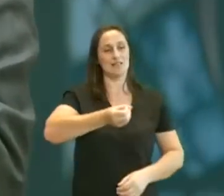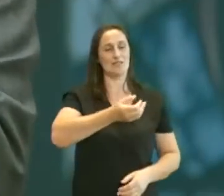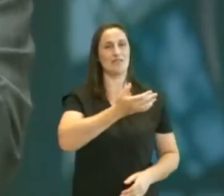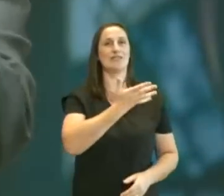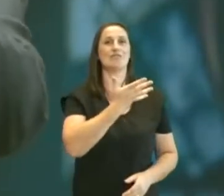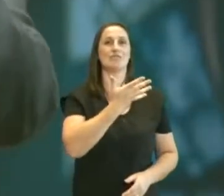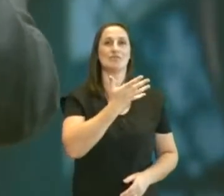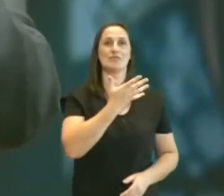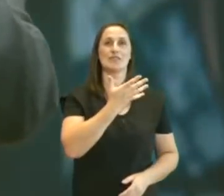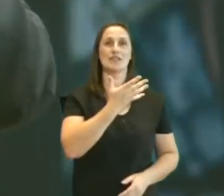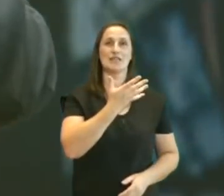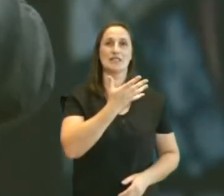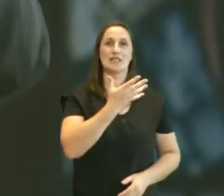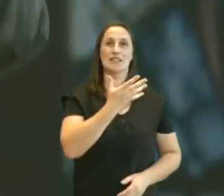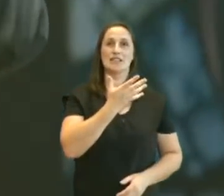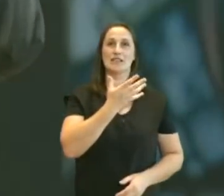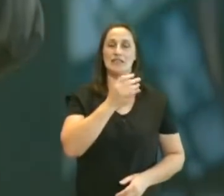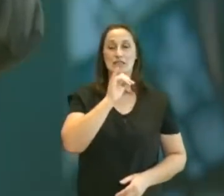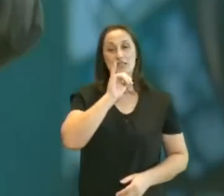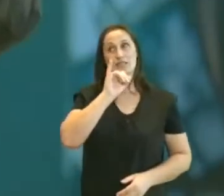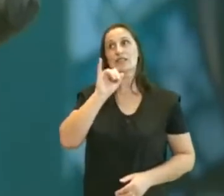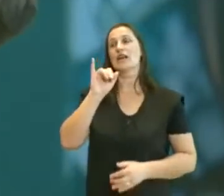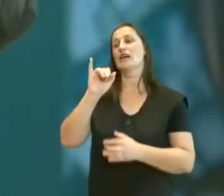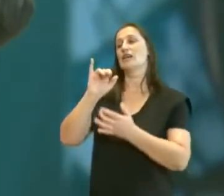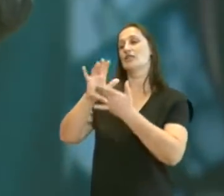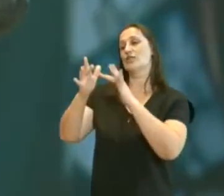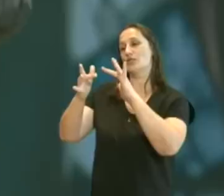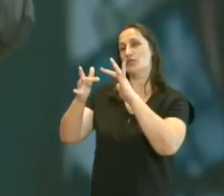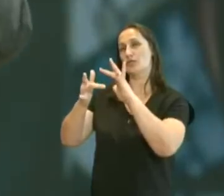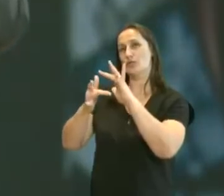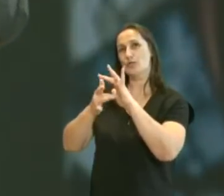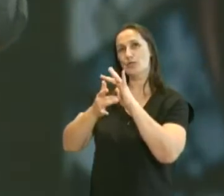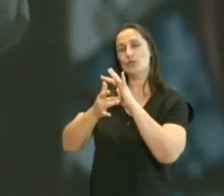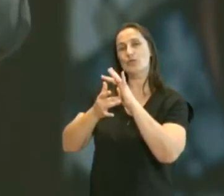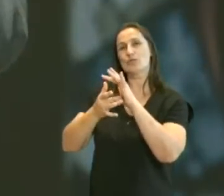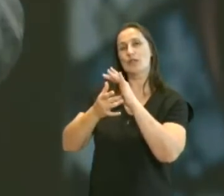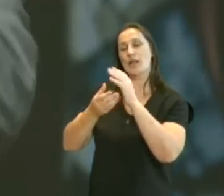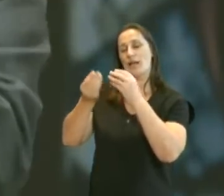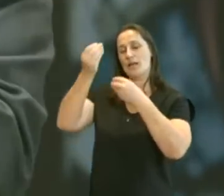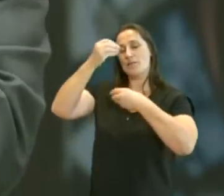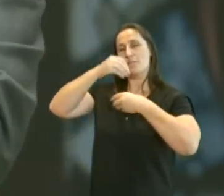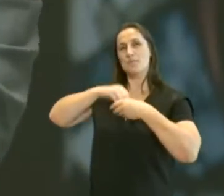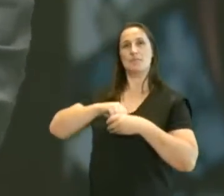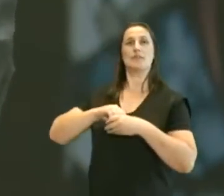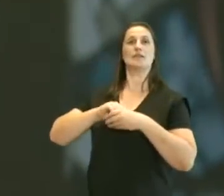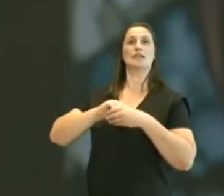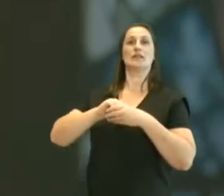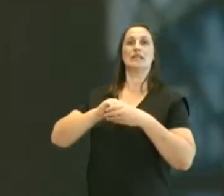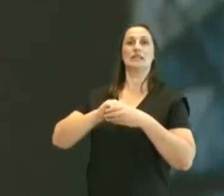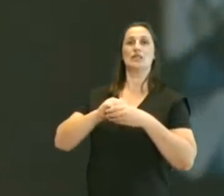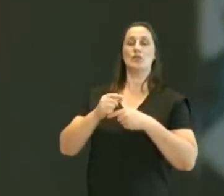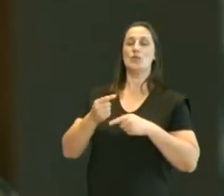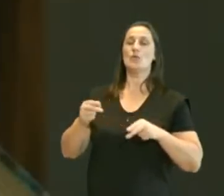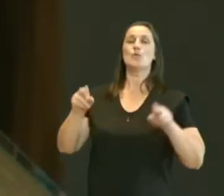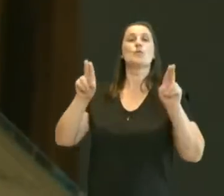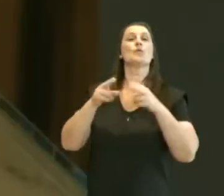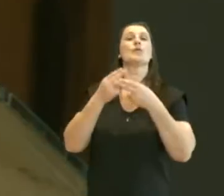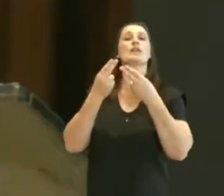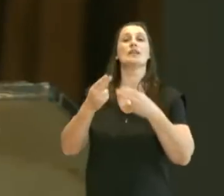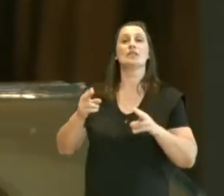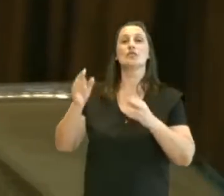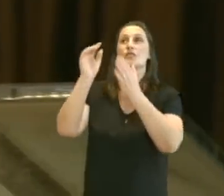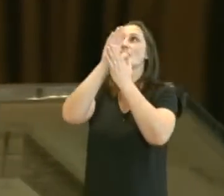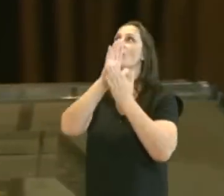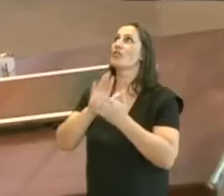o Senhor colocou em mim uma nova canção, um hino de louvor ao meu Deus. Eu hoje queria pedir a Deus